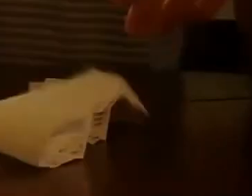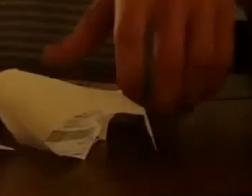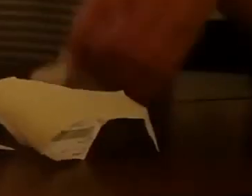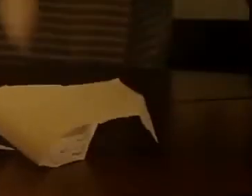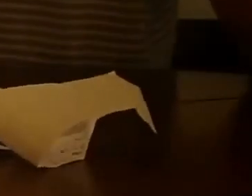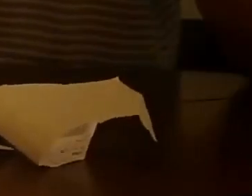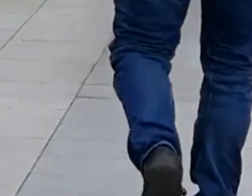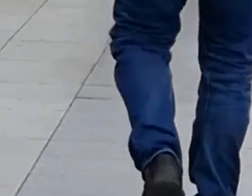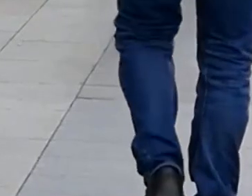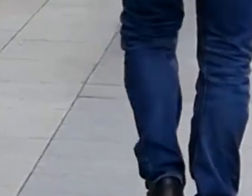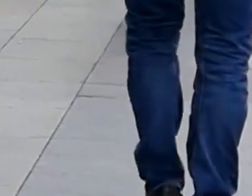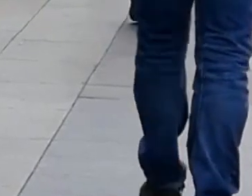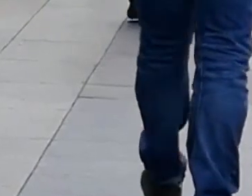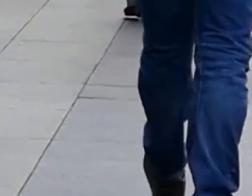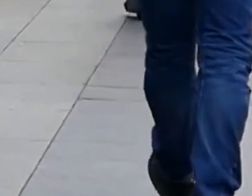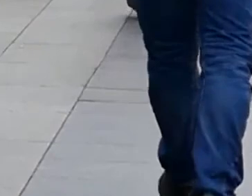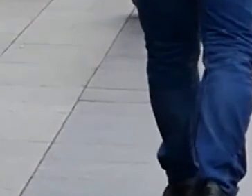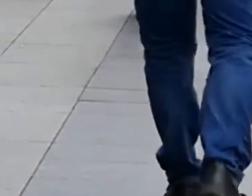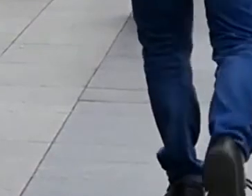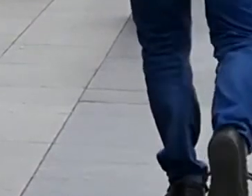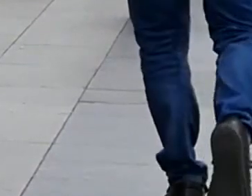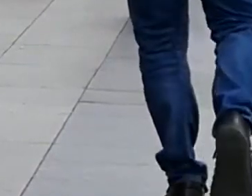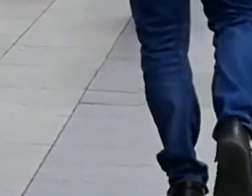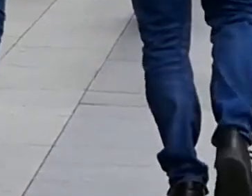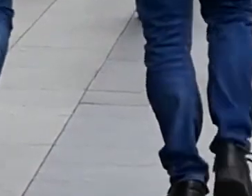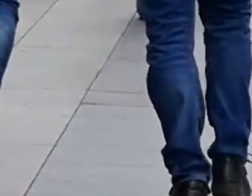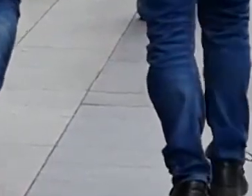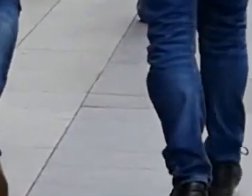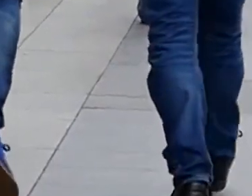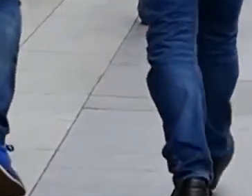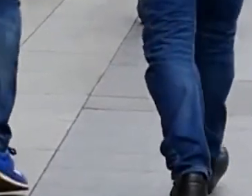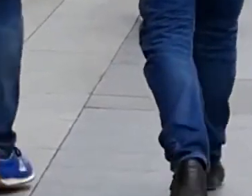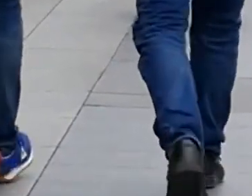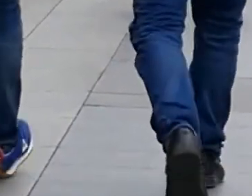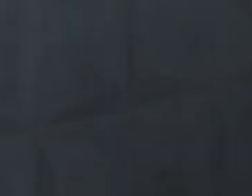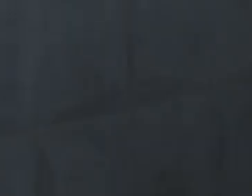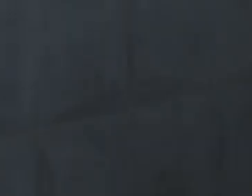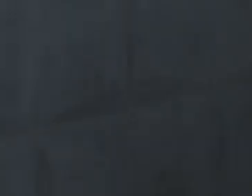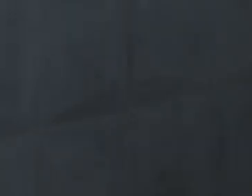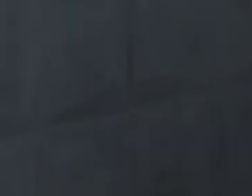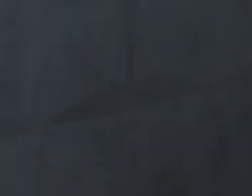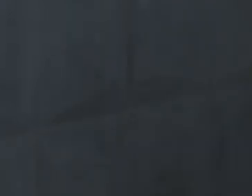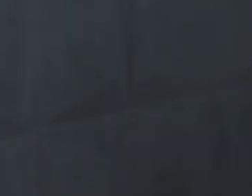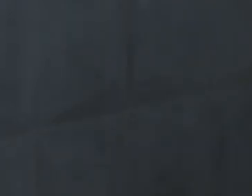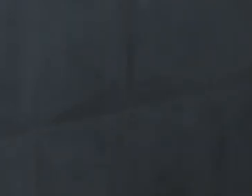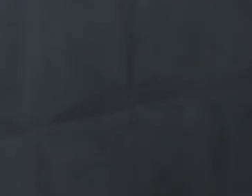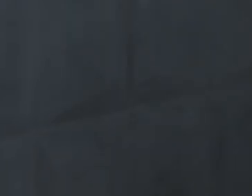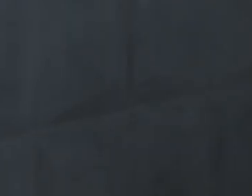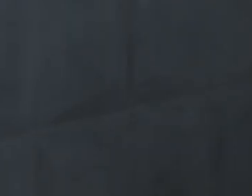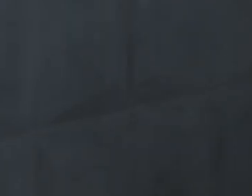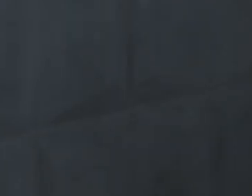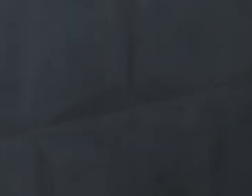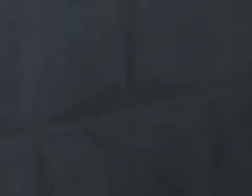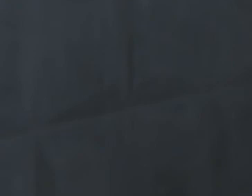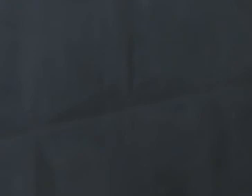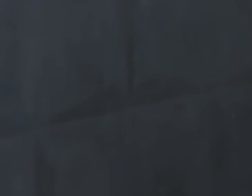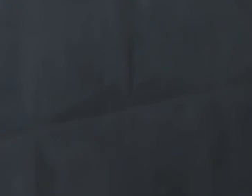Só que nós não podemos esquecer de toda a produção artística e intelectual dos negros,